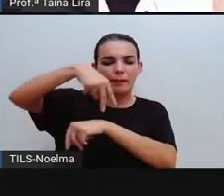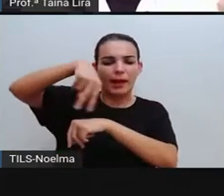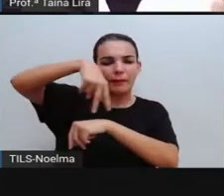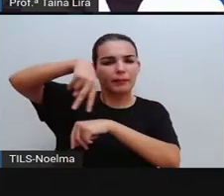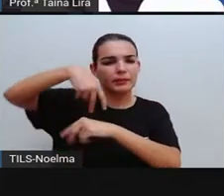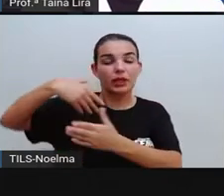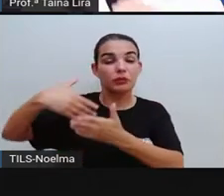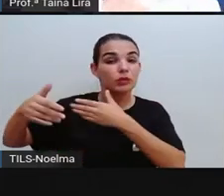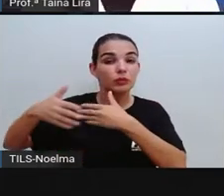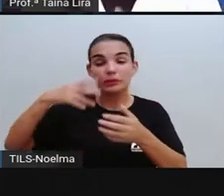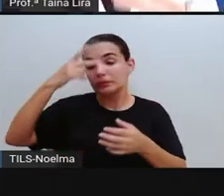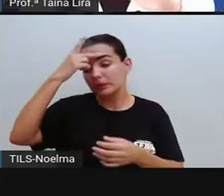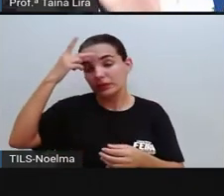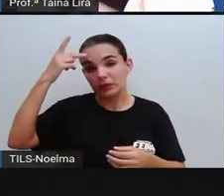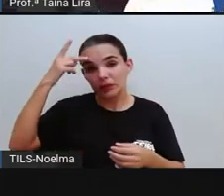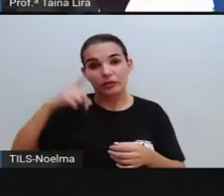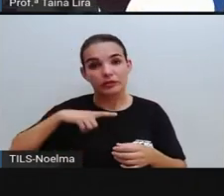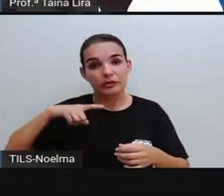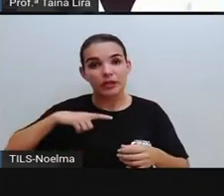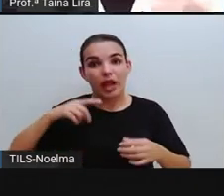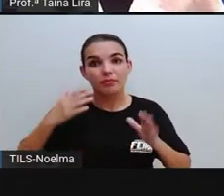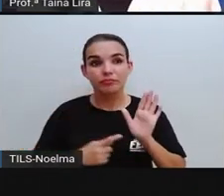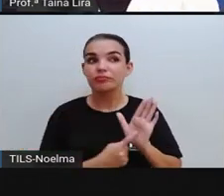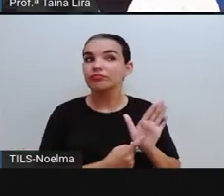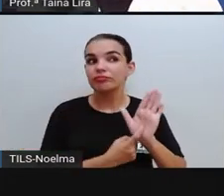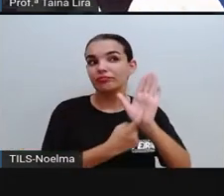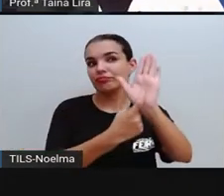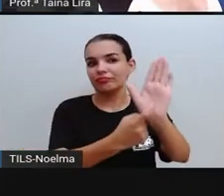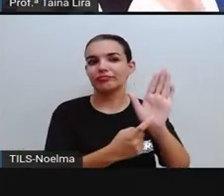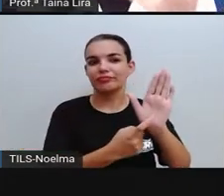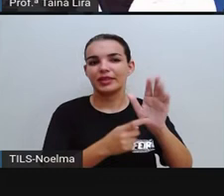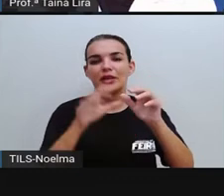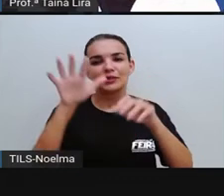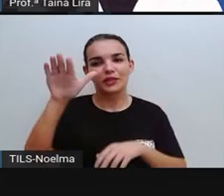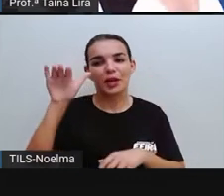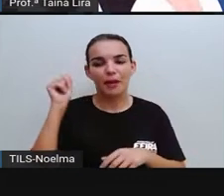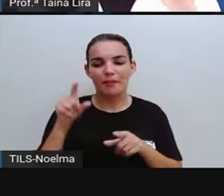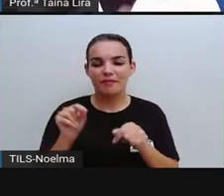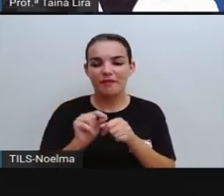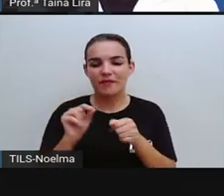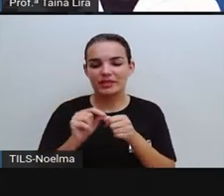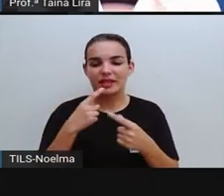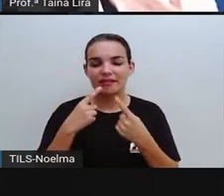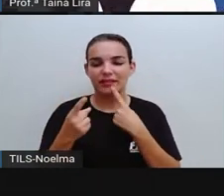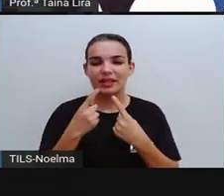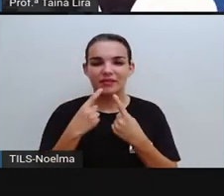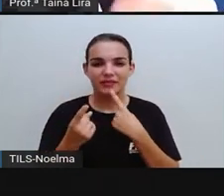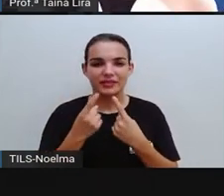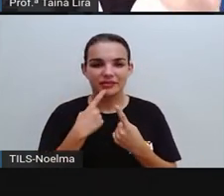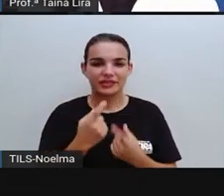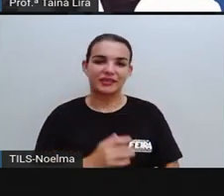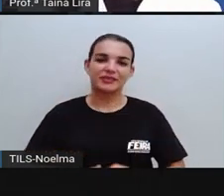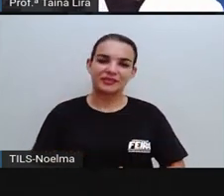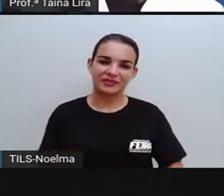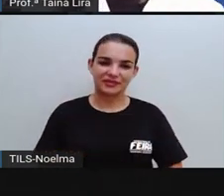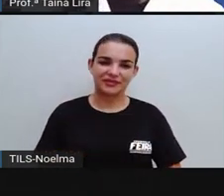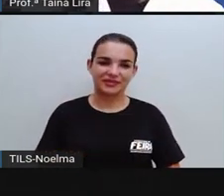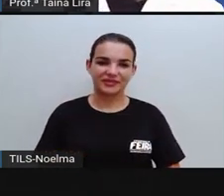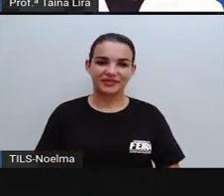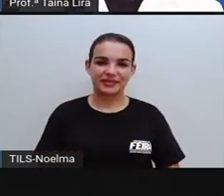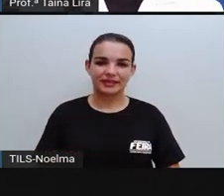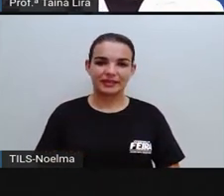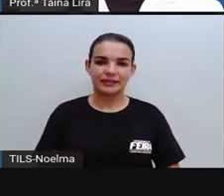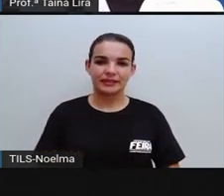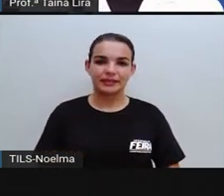qualquer pessoa que fizesse algo importante, ele chamava lá, né, no programa dele para